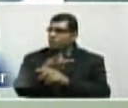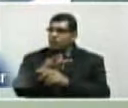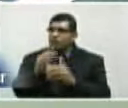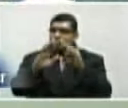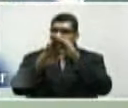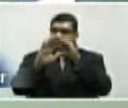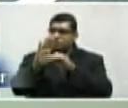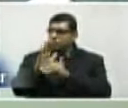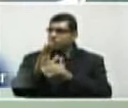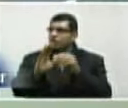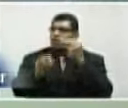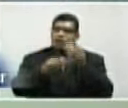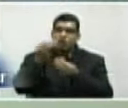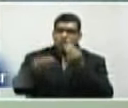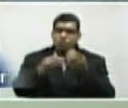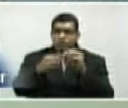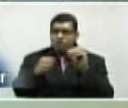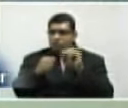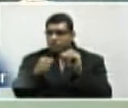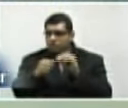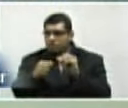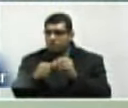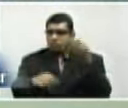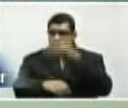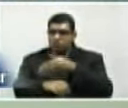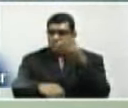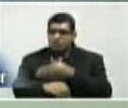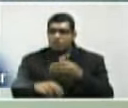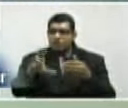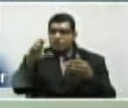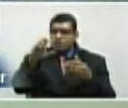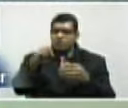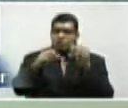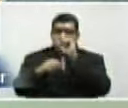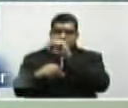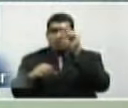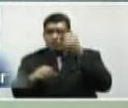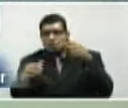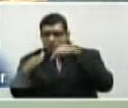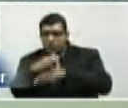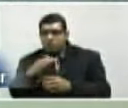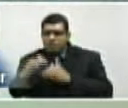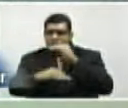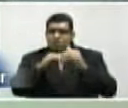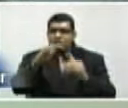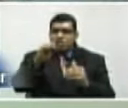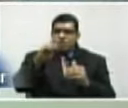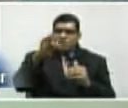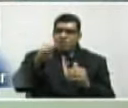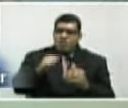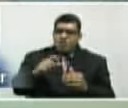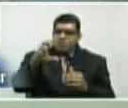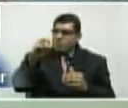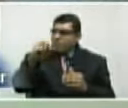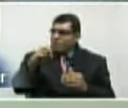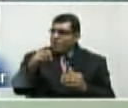definir a forma como o recurso deve ser aplicado, 50% em financiamento através da AFEAM e